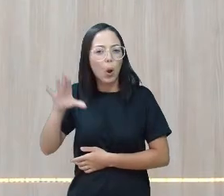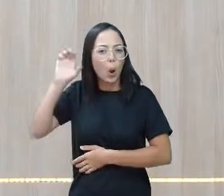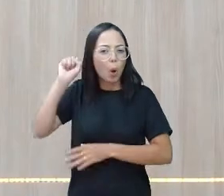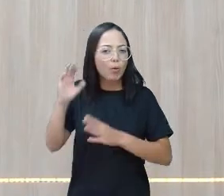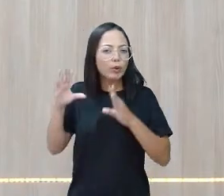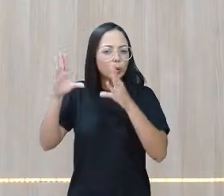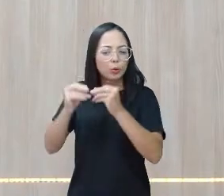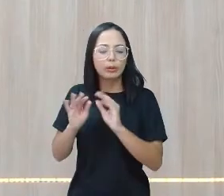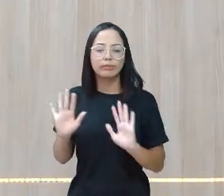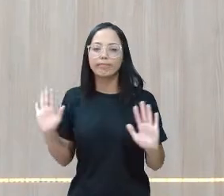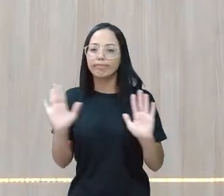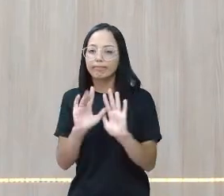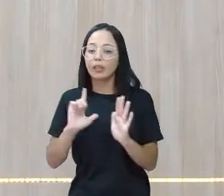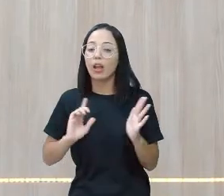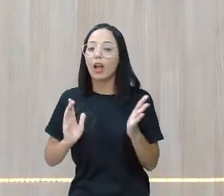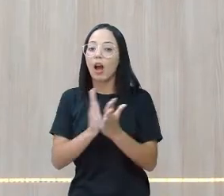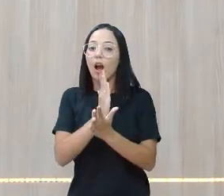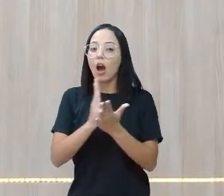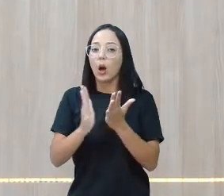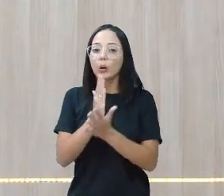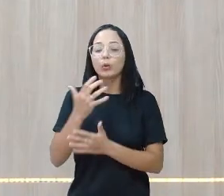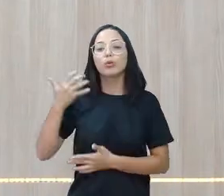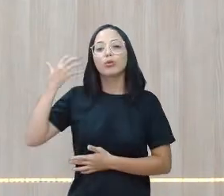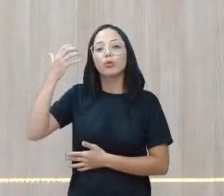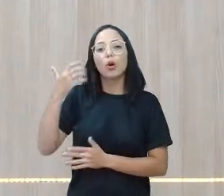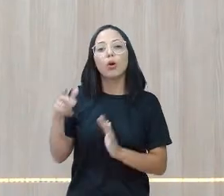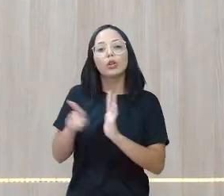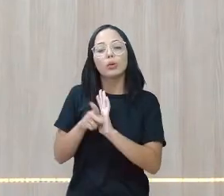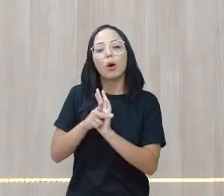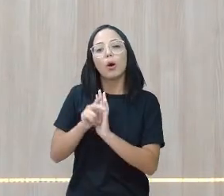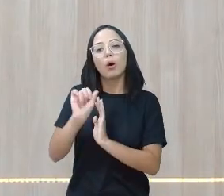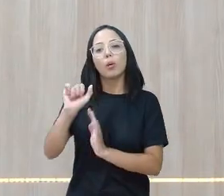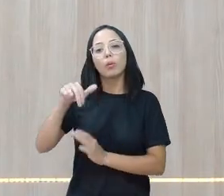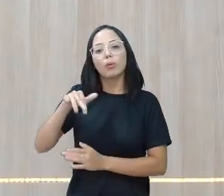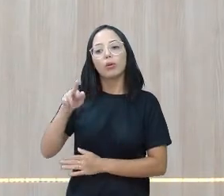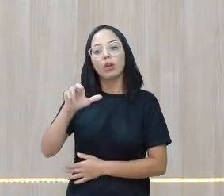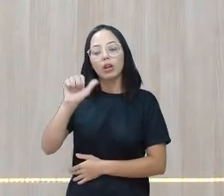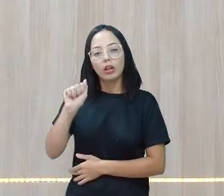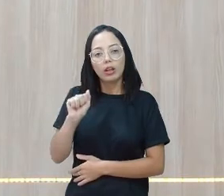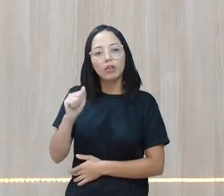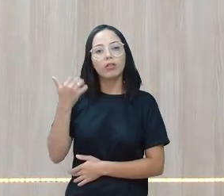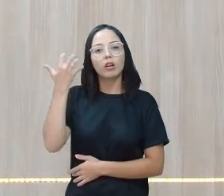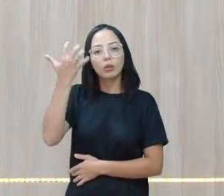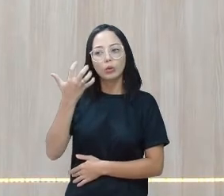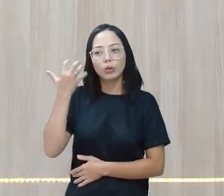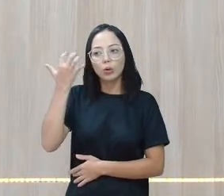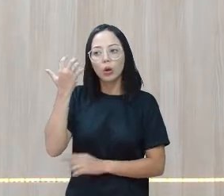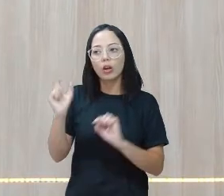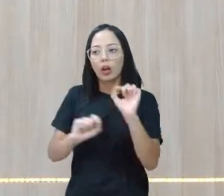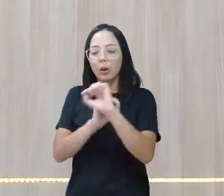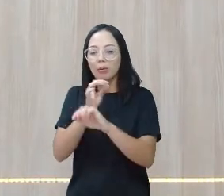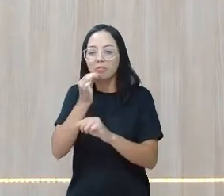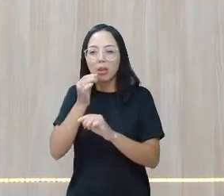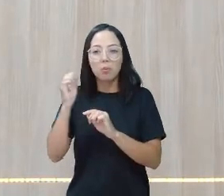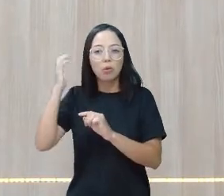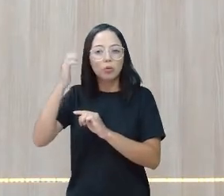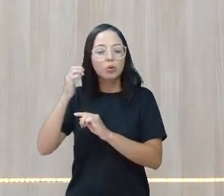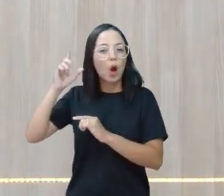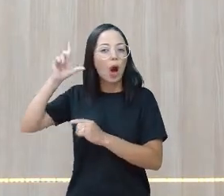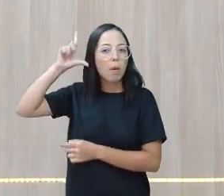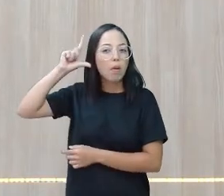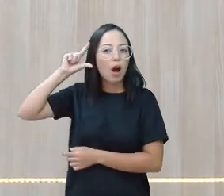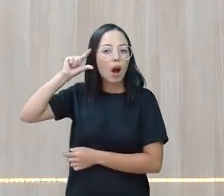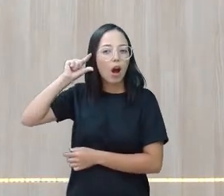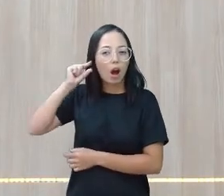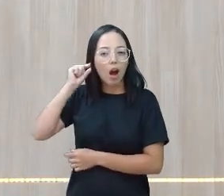existem sons que são chamados infrassons, né? Que são os sons muito baixos, né?